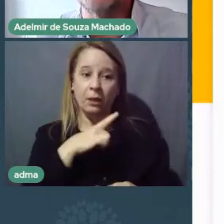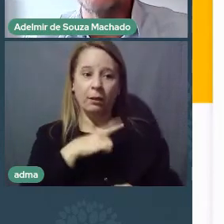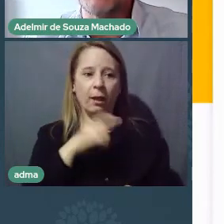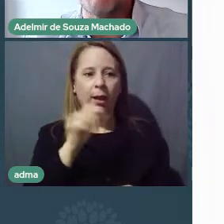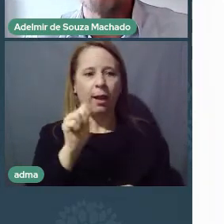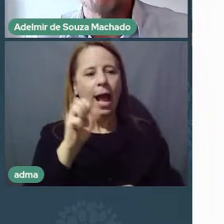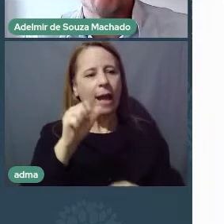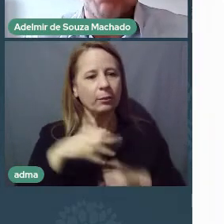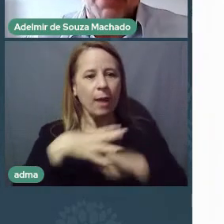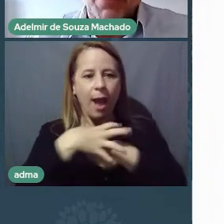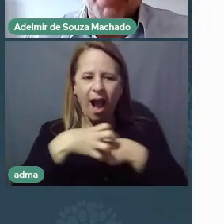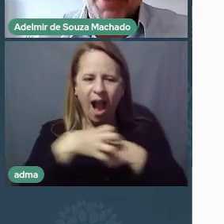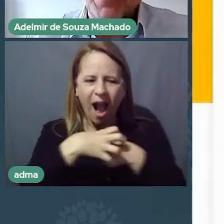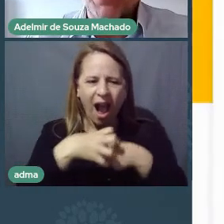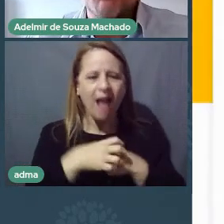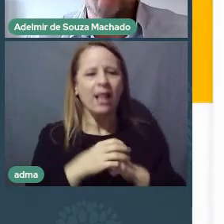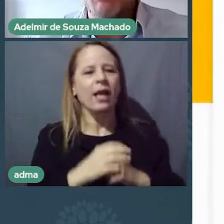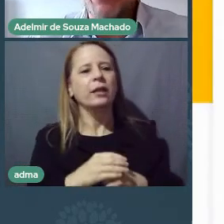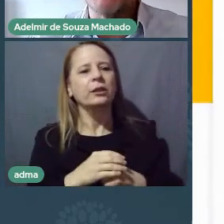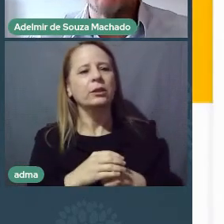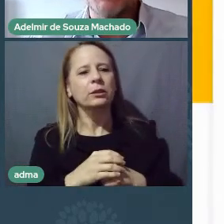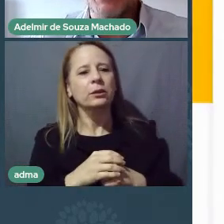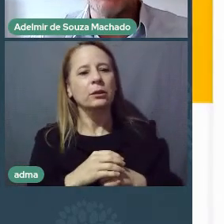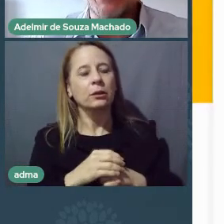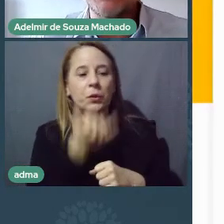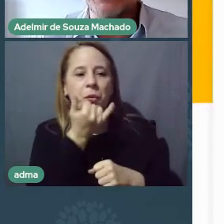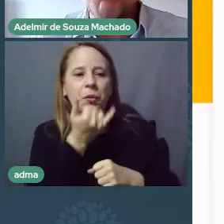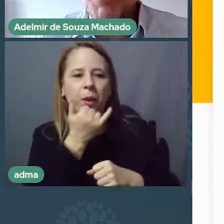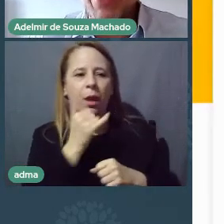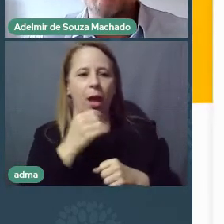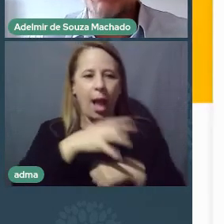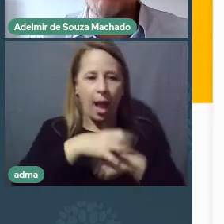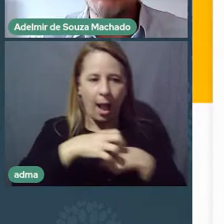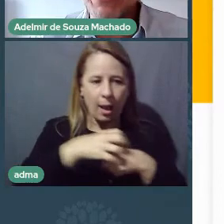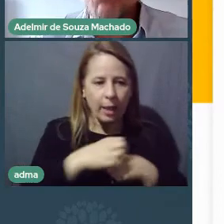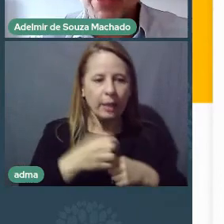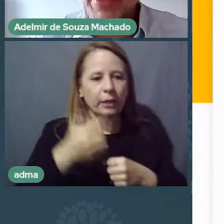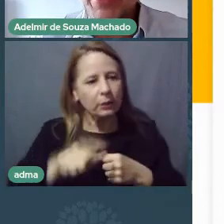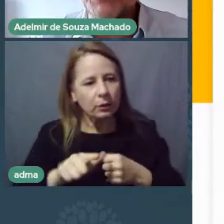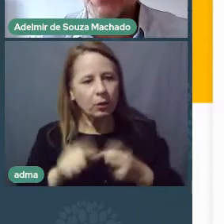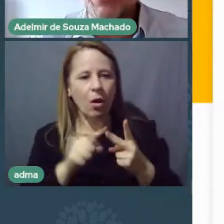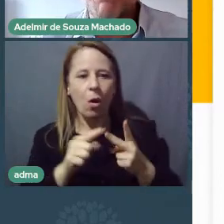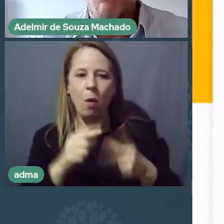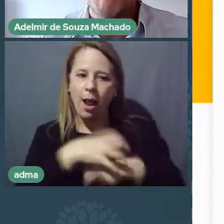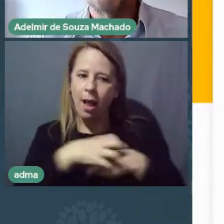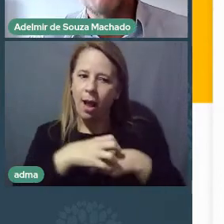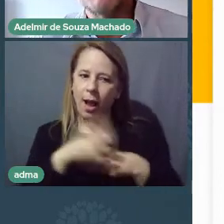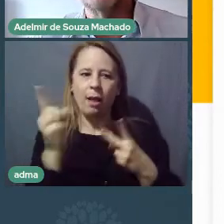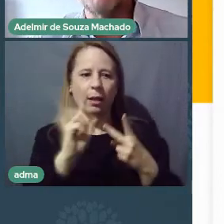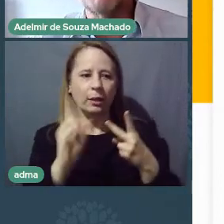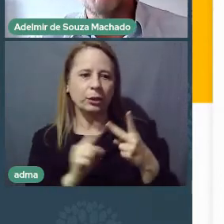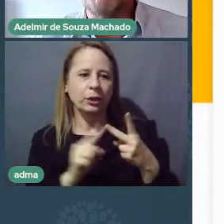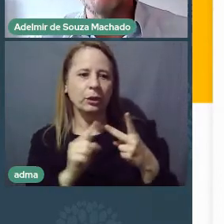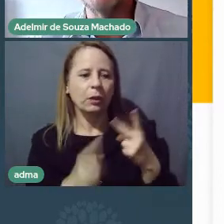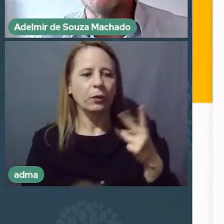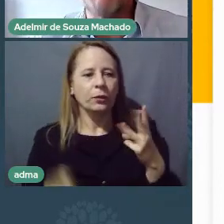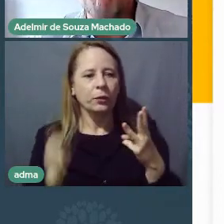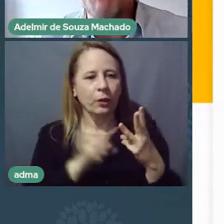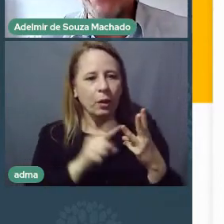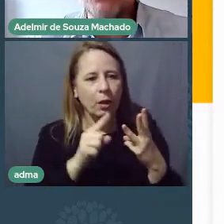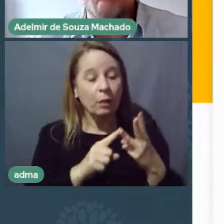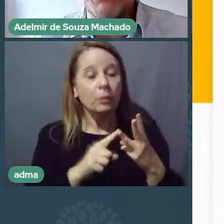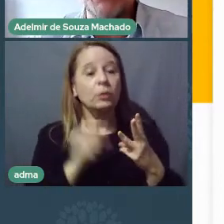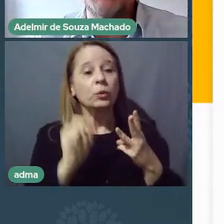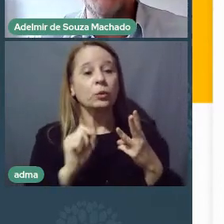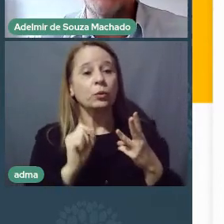é alérgica, uma asma que é alérgica, uma asma não alérgica, uma asma com a